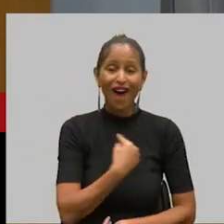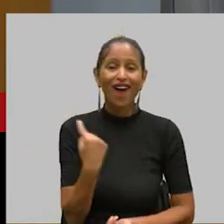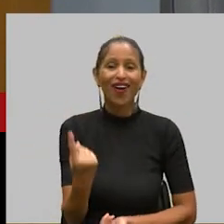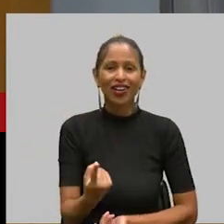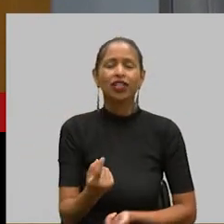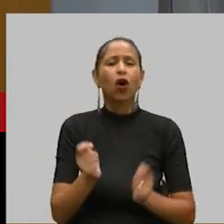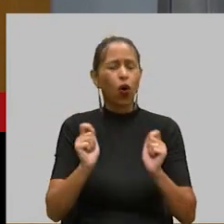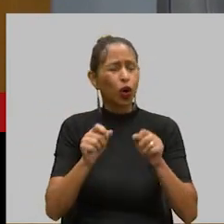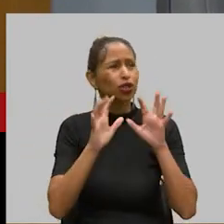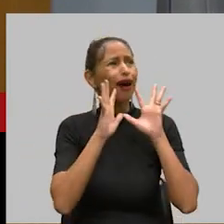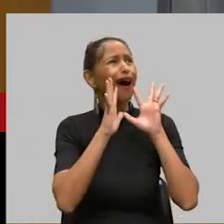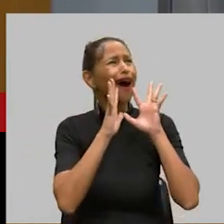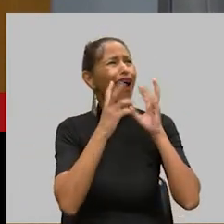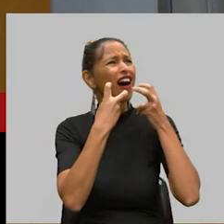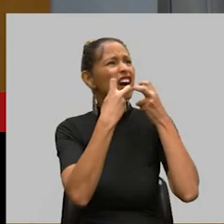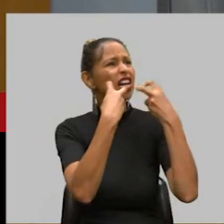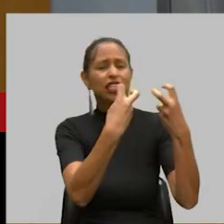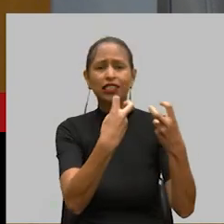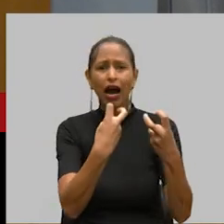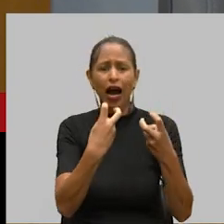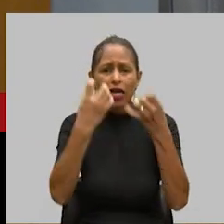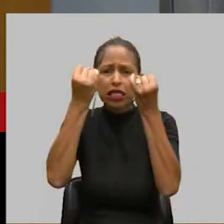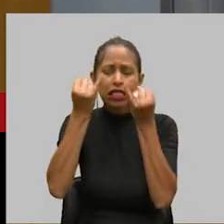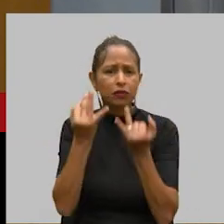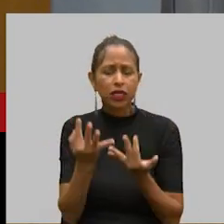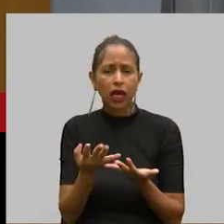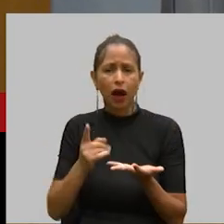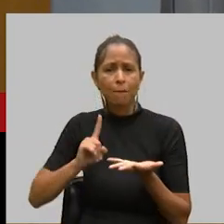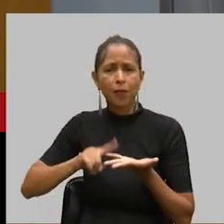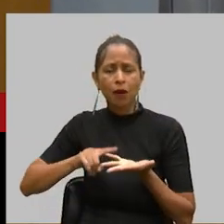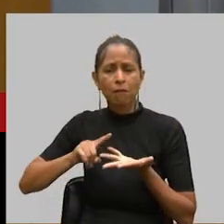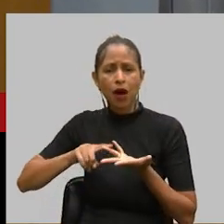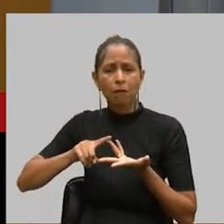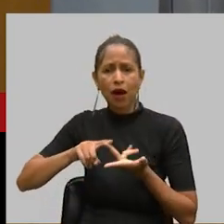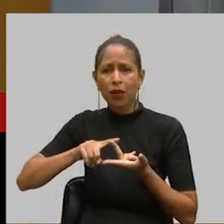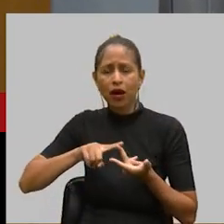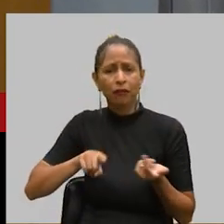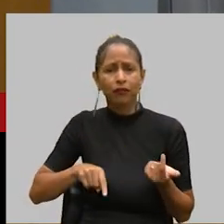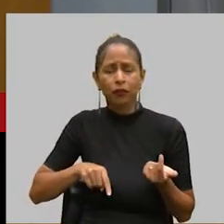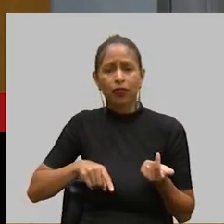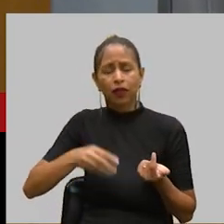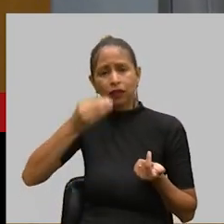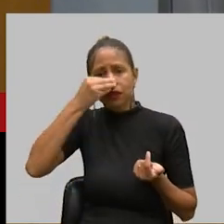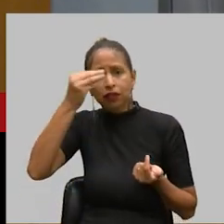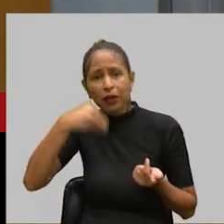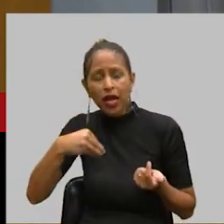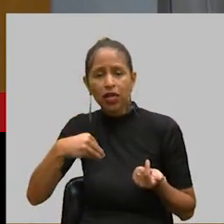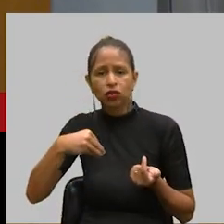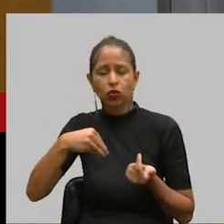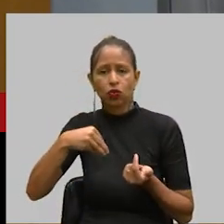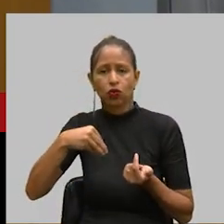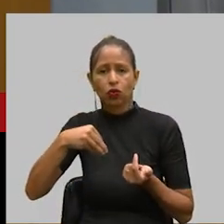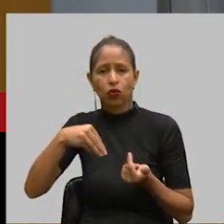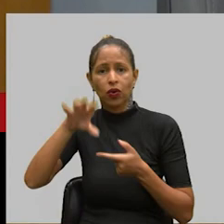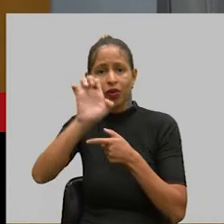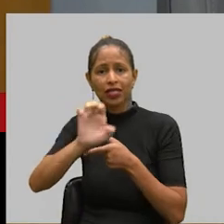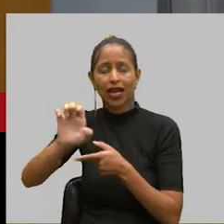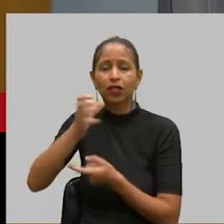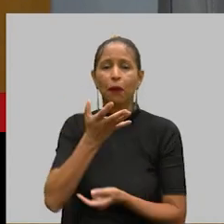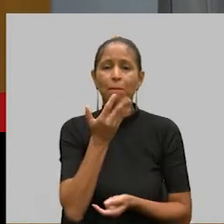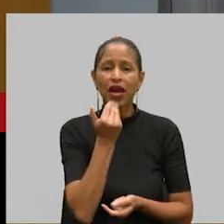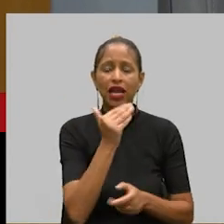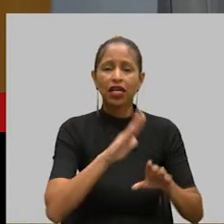grito sobre várias situações sobre a situação do descaso do estado com a merenda escolar dos